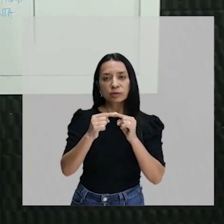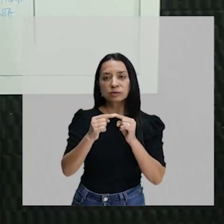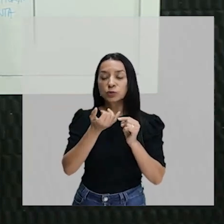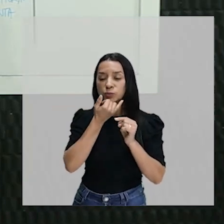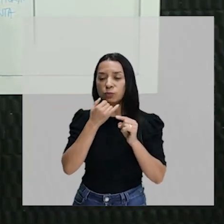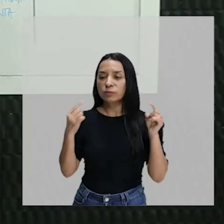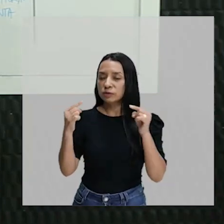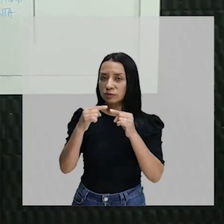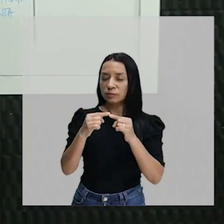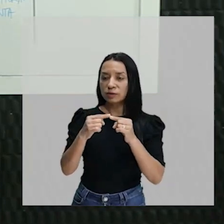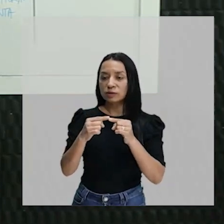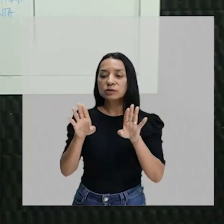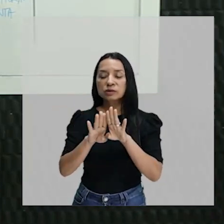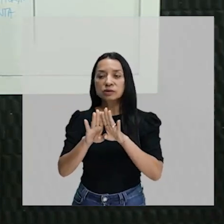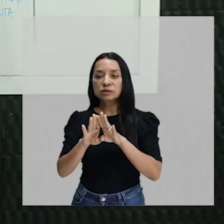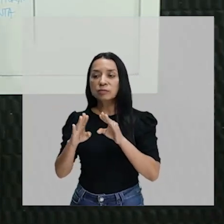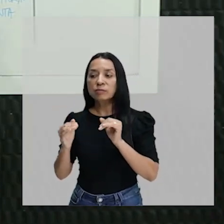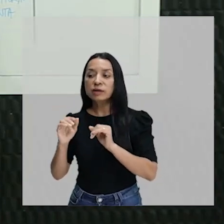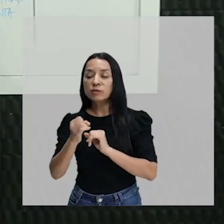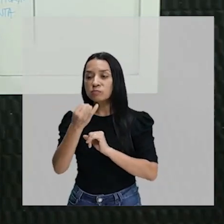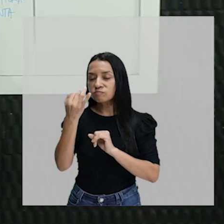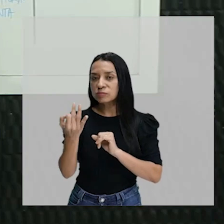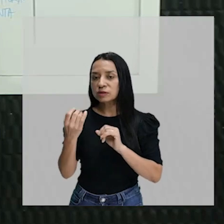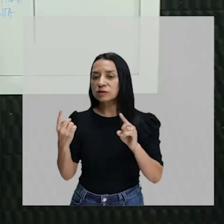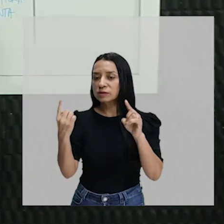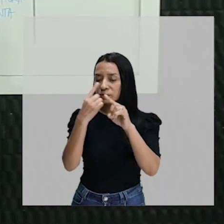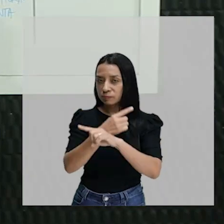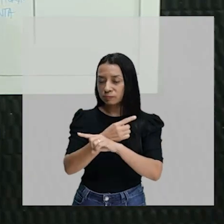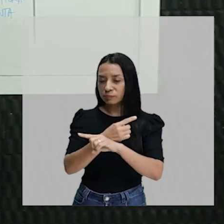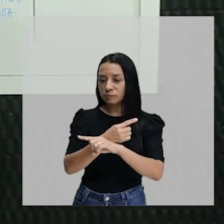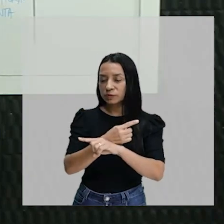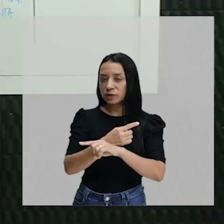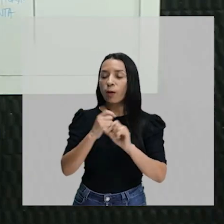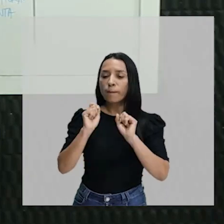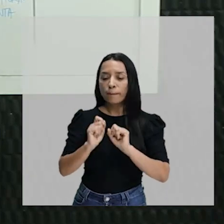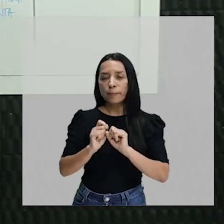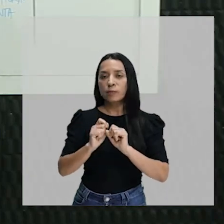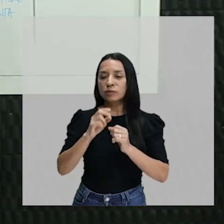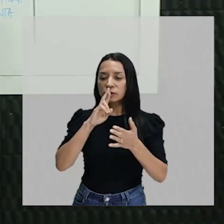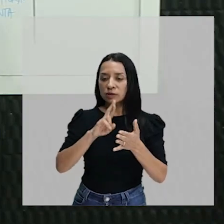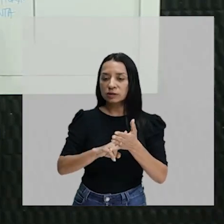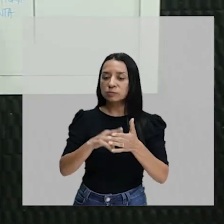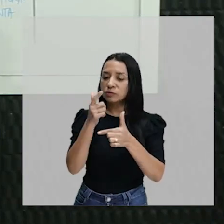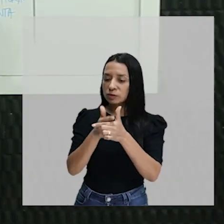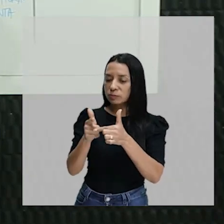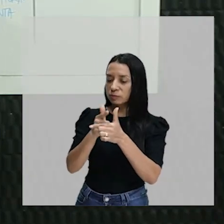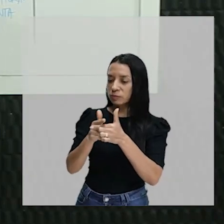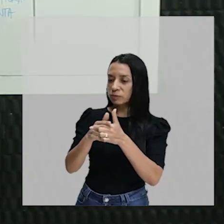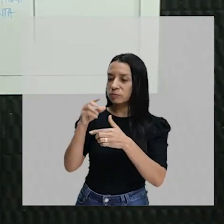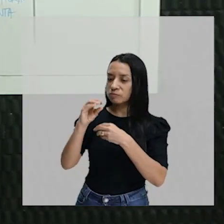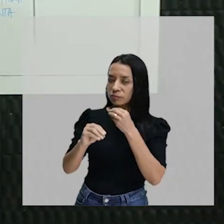para que depois a gente possa resolver problemas envolvendo regra de três simples